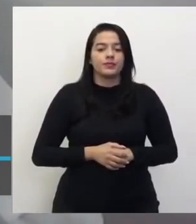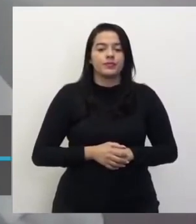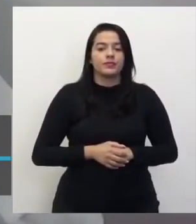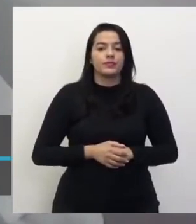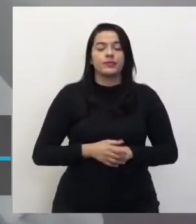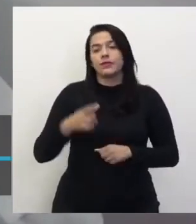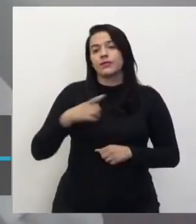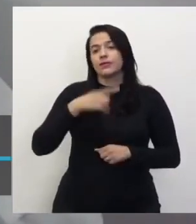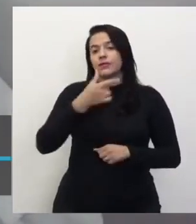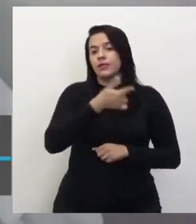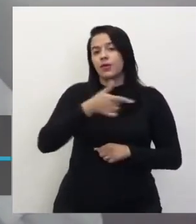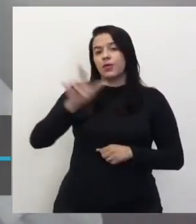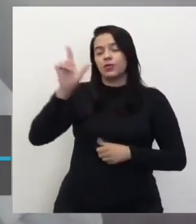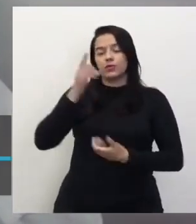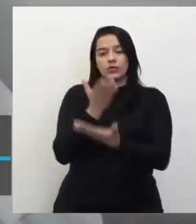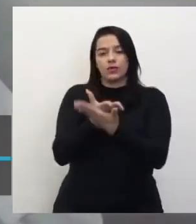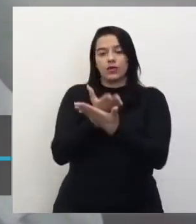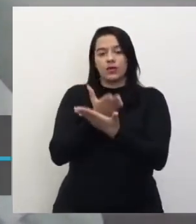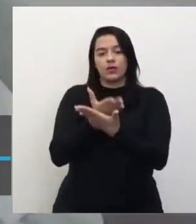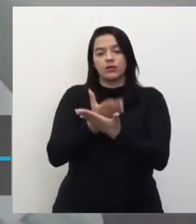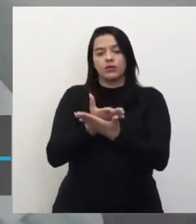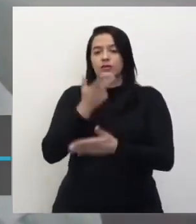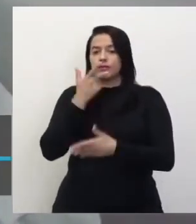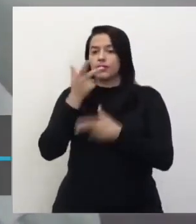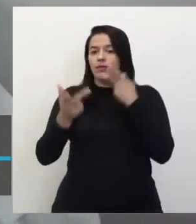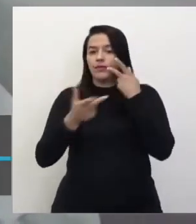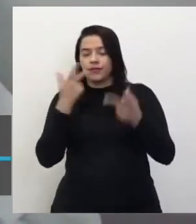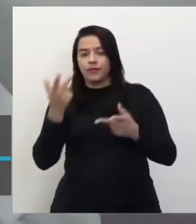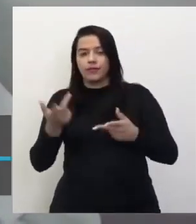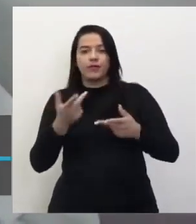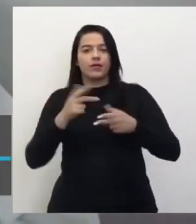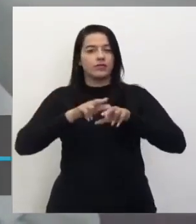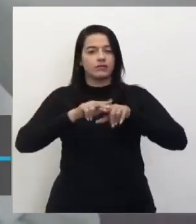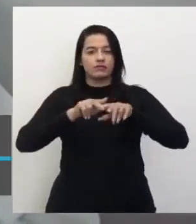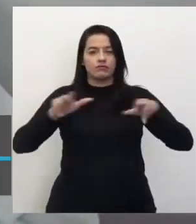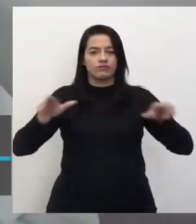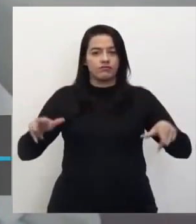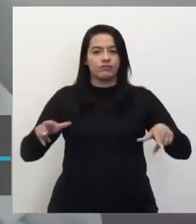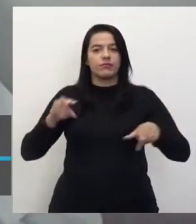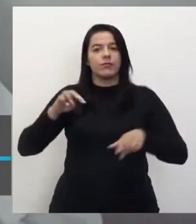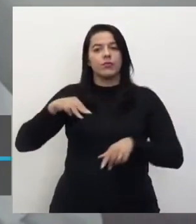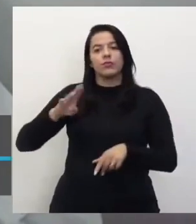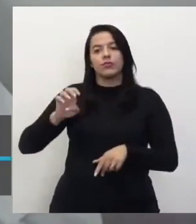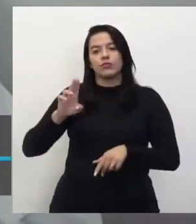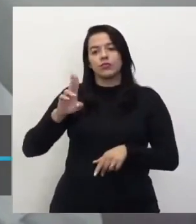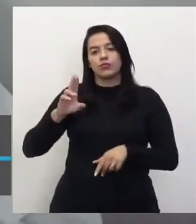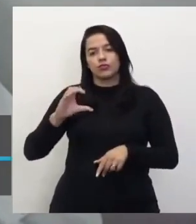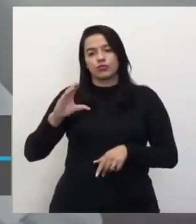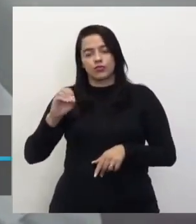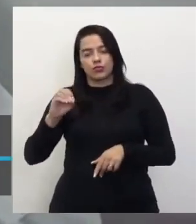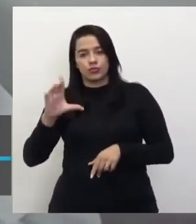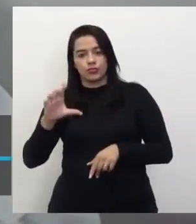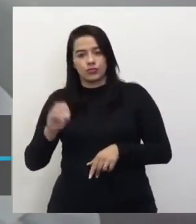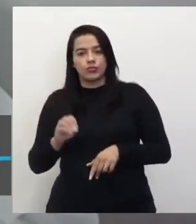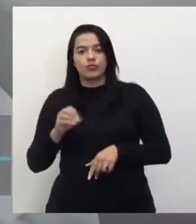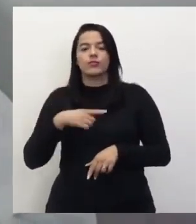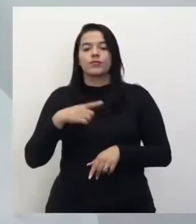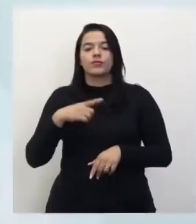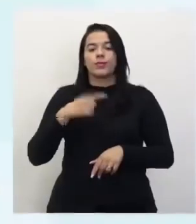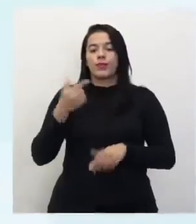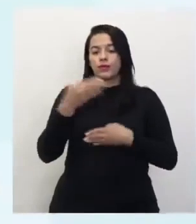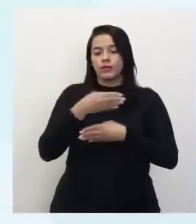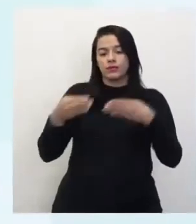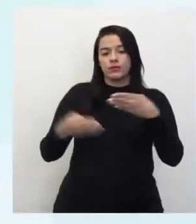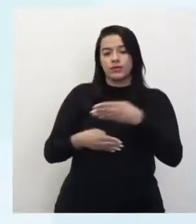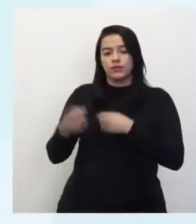uma próxima aula aí que a gente vai falar sobre músculo e tal, mas hoje a ideia era que vocês entendessem isso. Ó, tem um